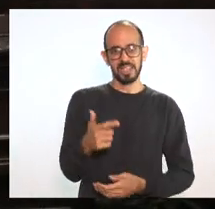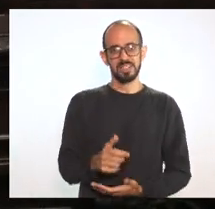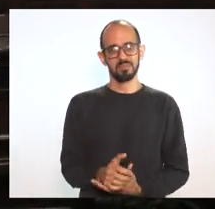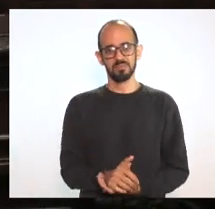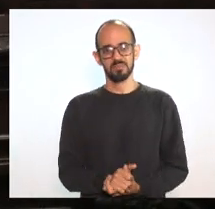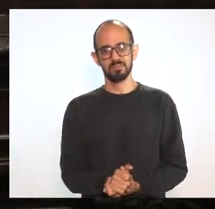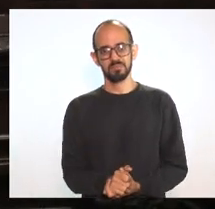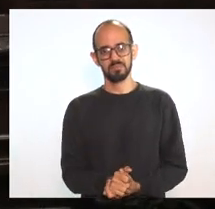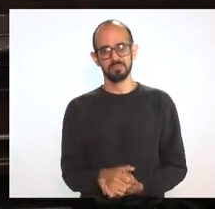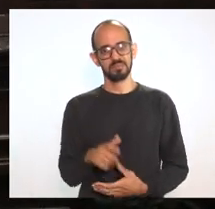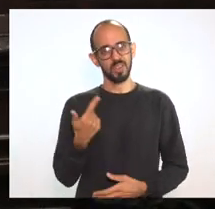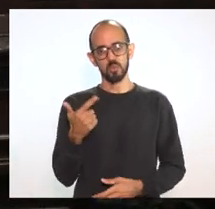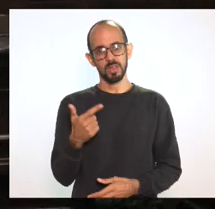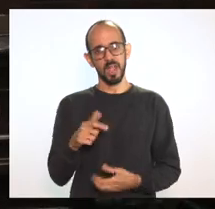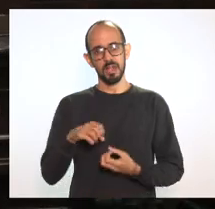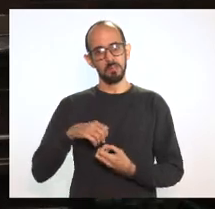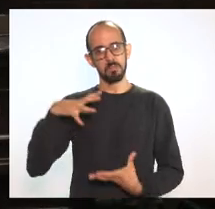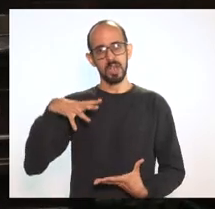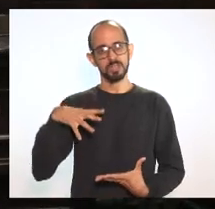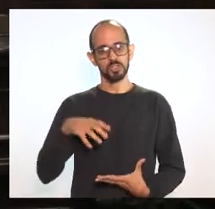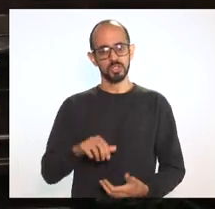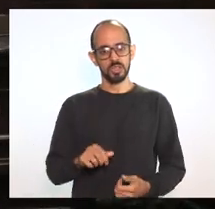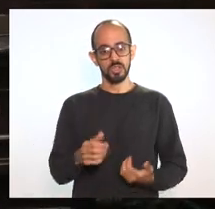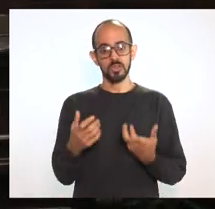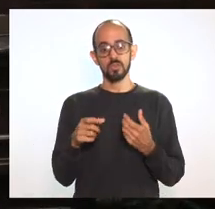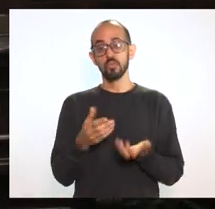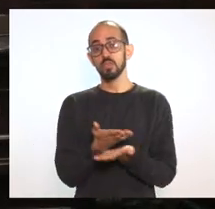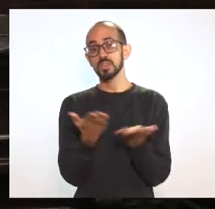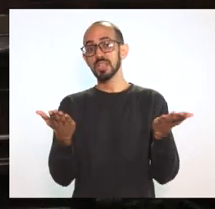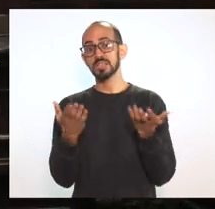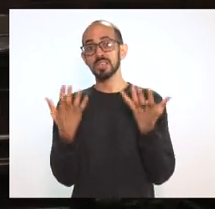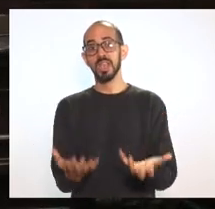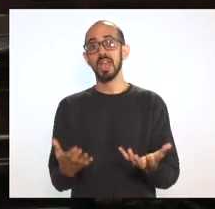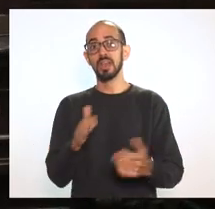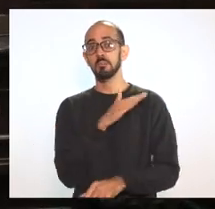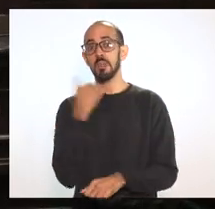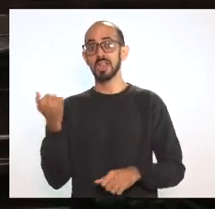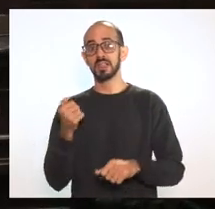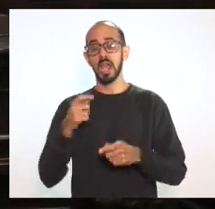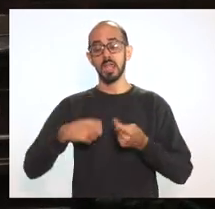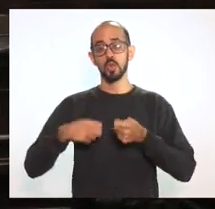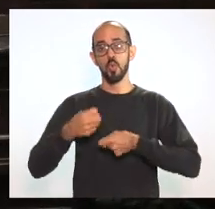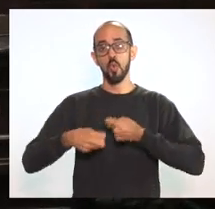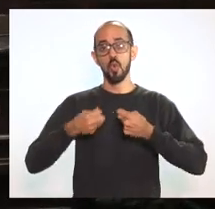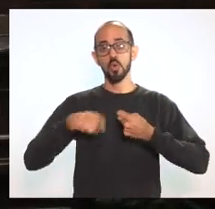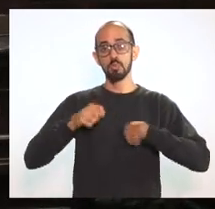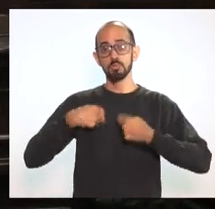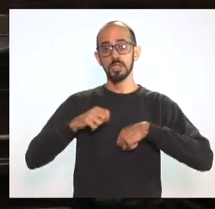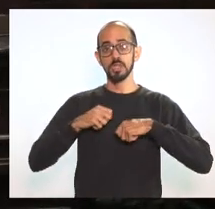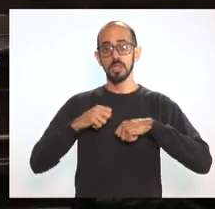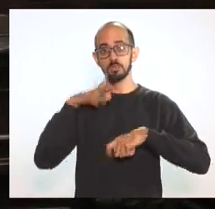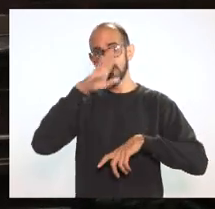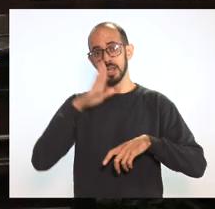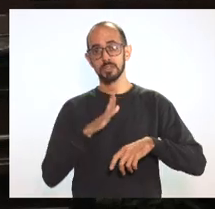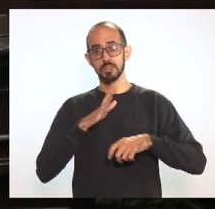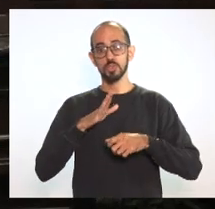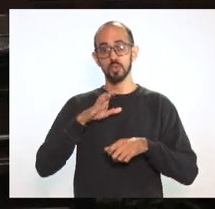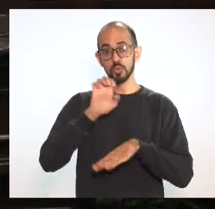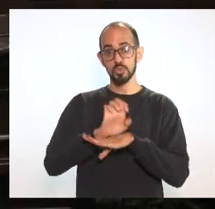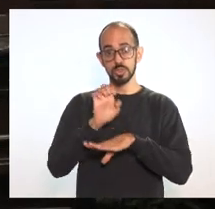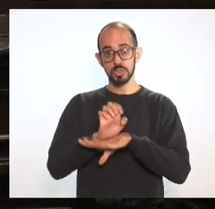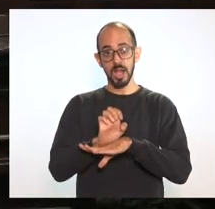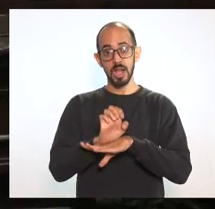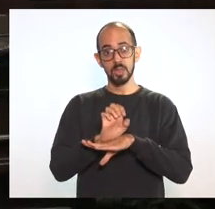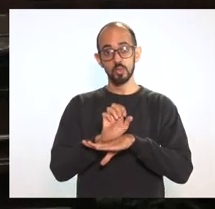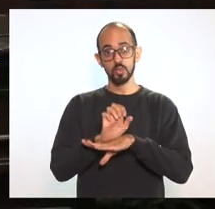Não existe fórmula mágica. Vocês querem assassinar a economia do país, do estado, dos municípios e culpar